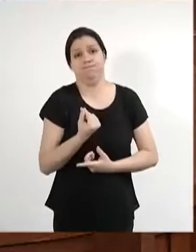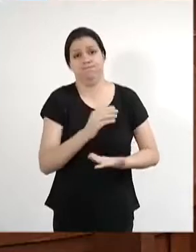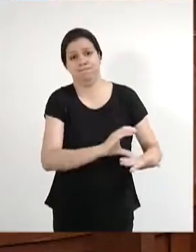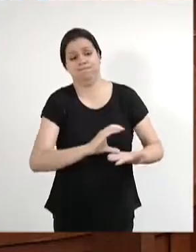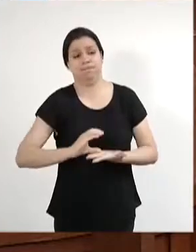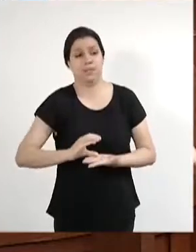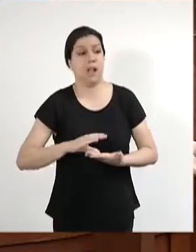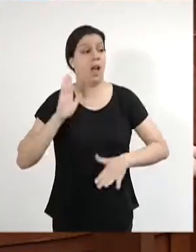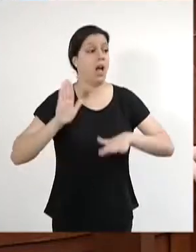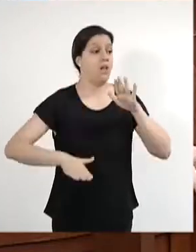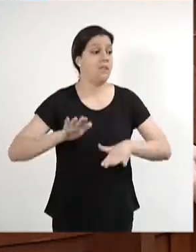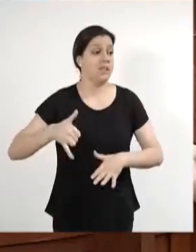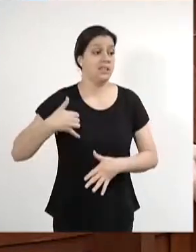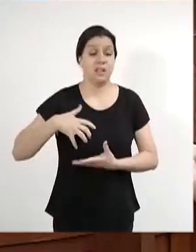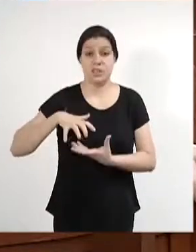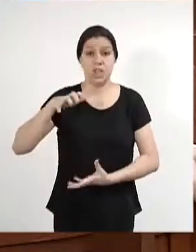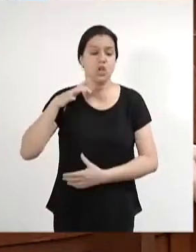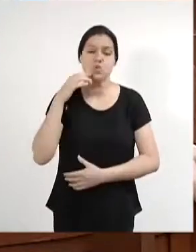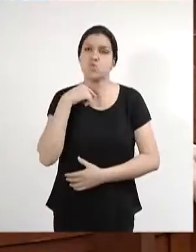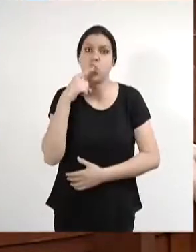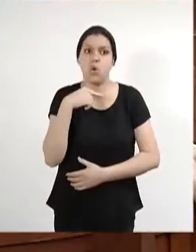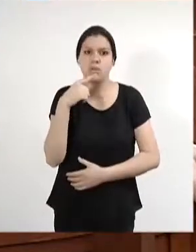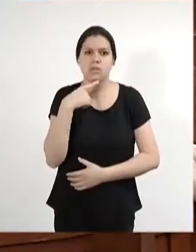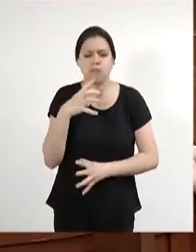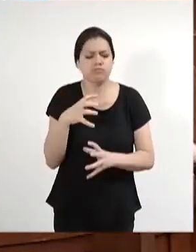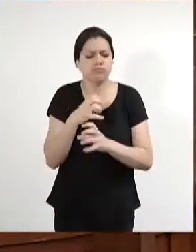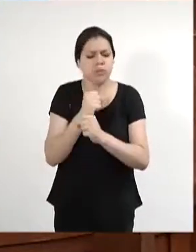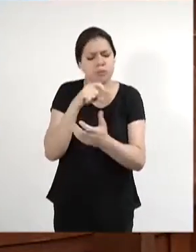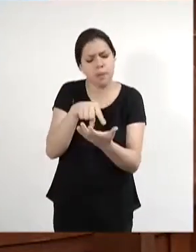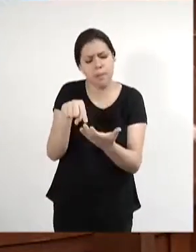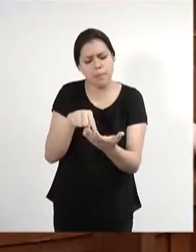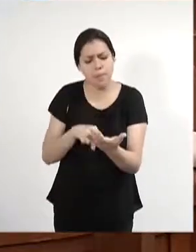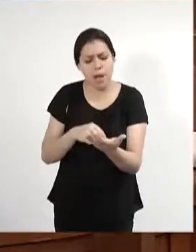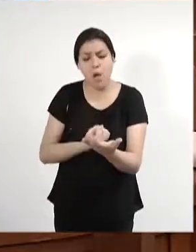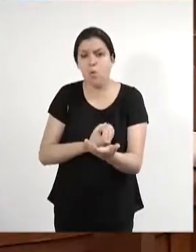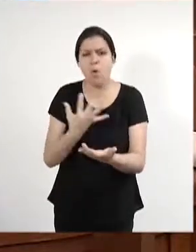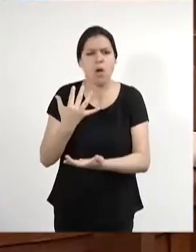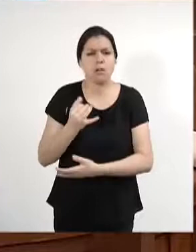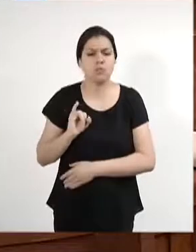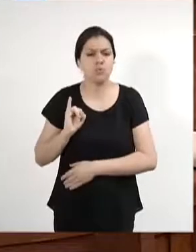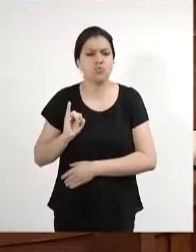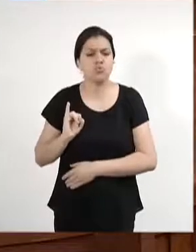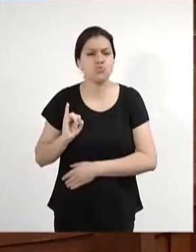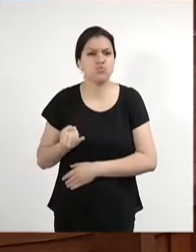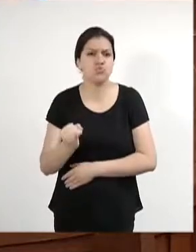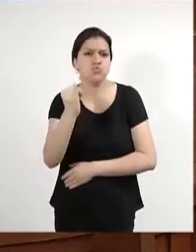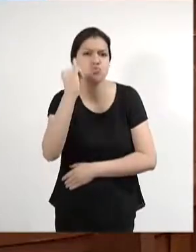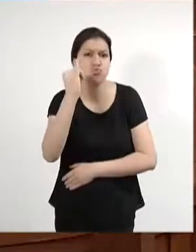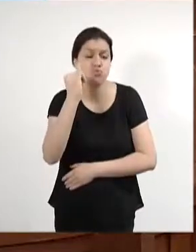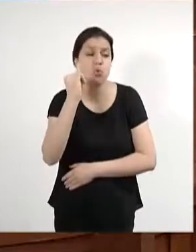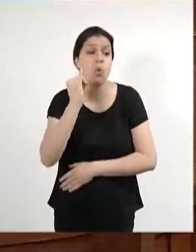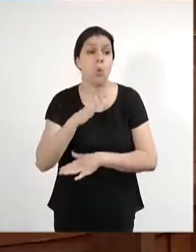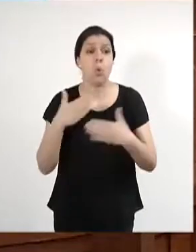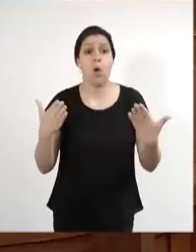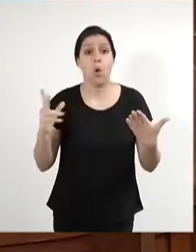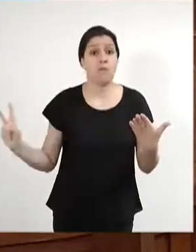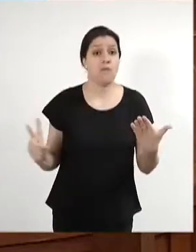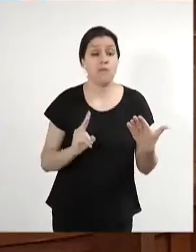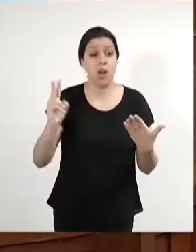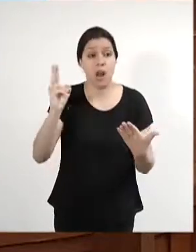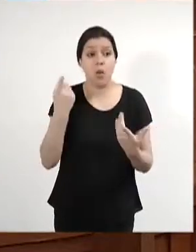idoso não consegue fazer essa conta de quanto ele vai pagar de juro, qual é o valor